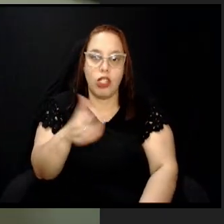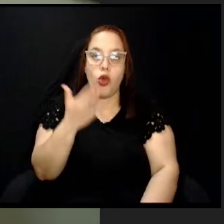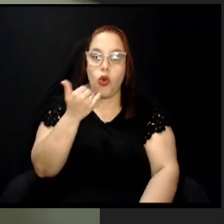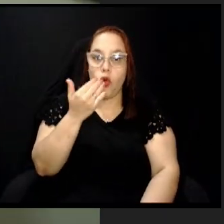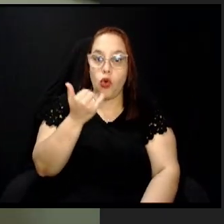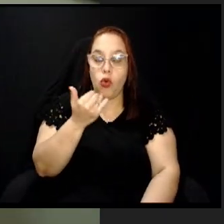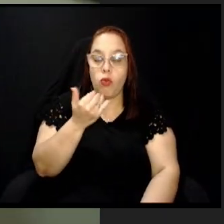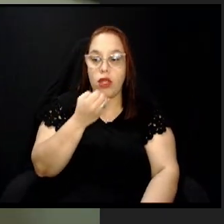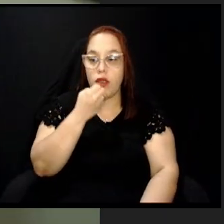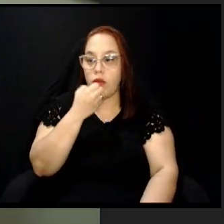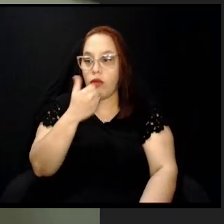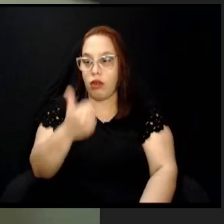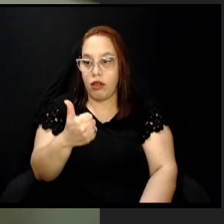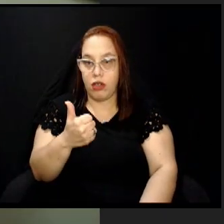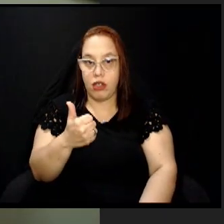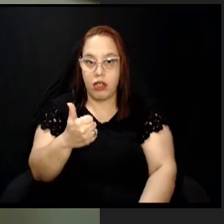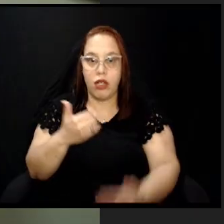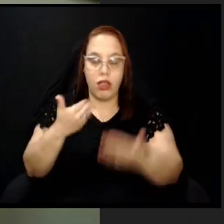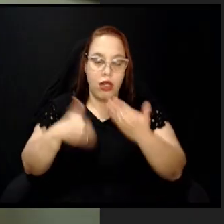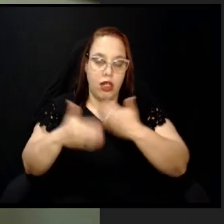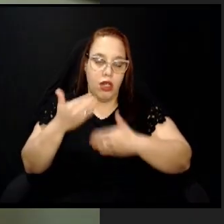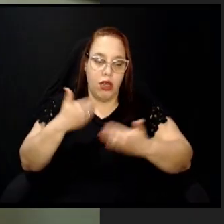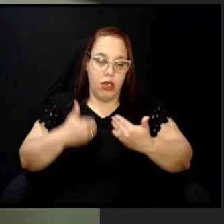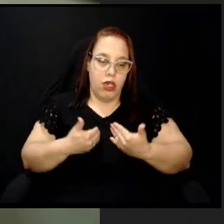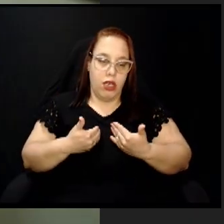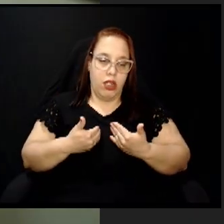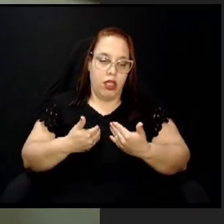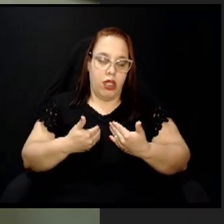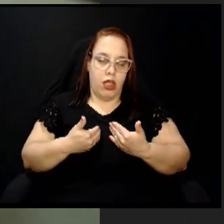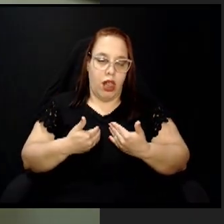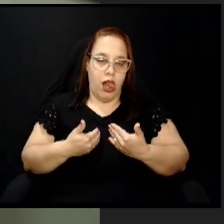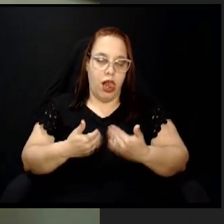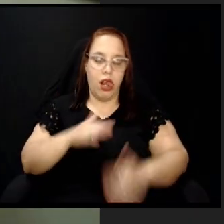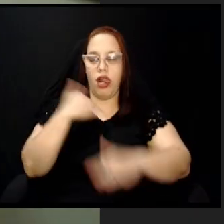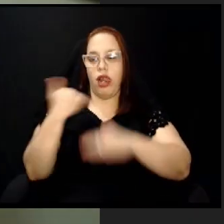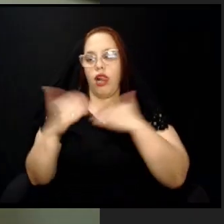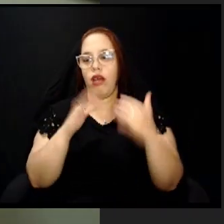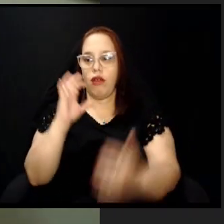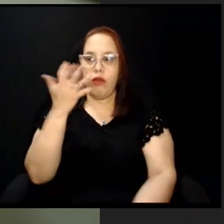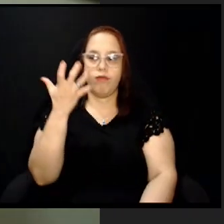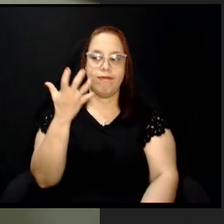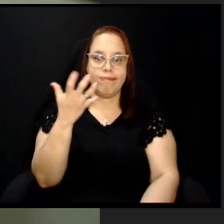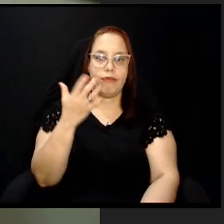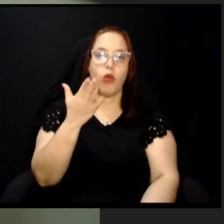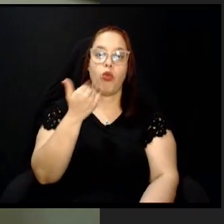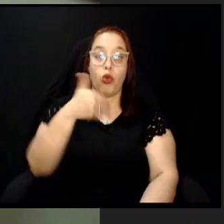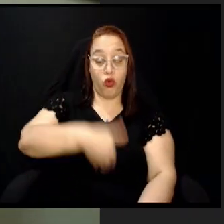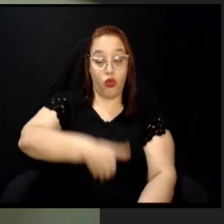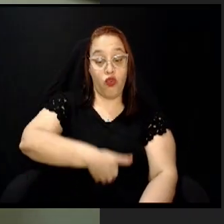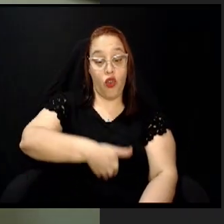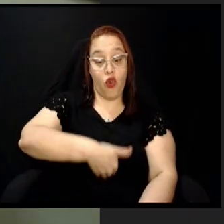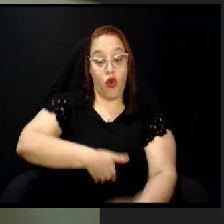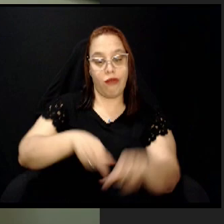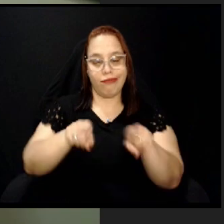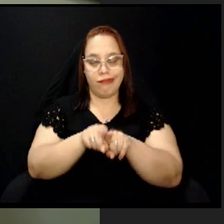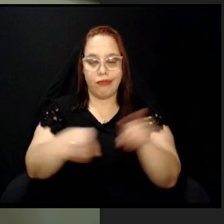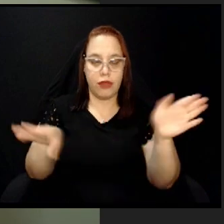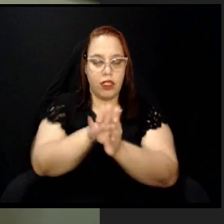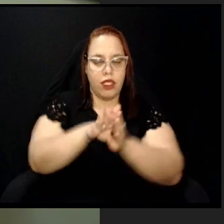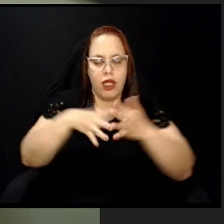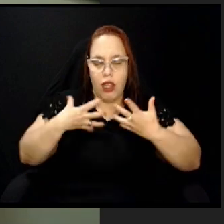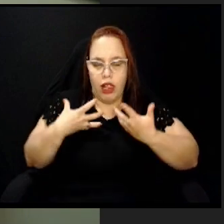comida suficiente para fazer essa reposição de energia, a mortalidade pode acontecer por fome também, porque eles chegam